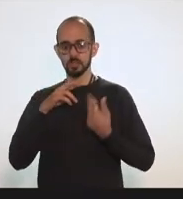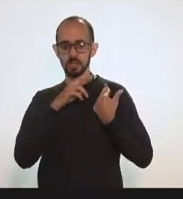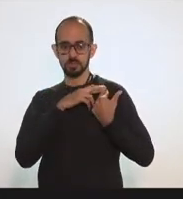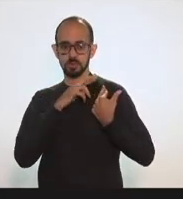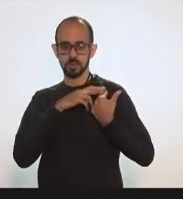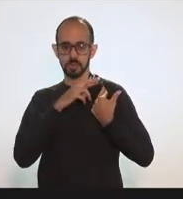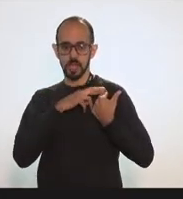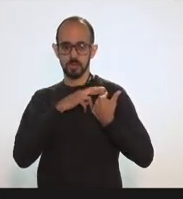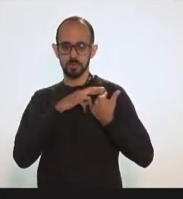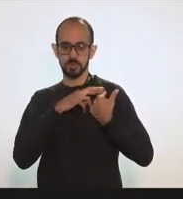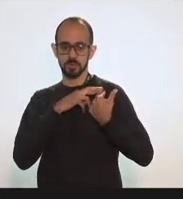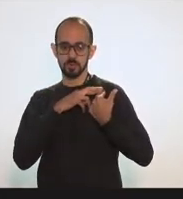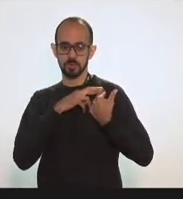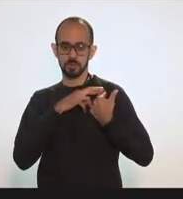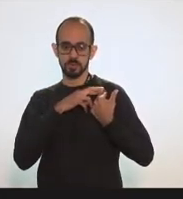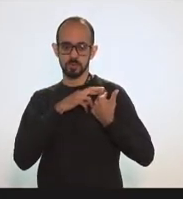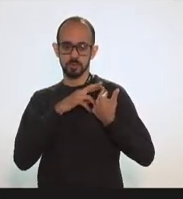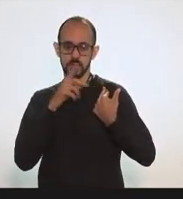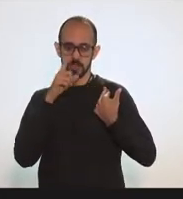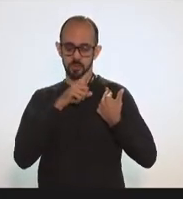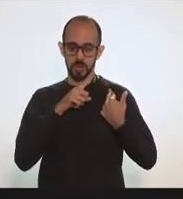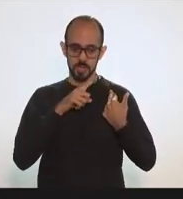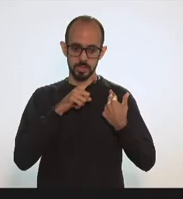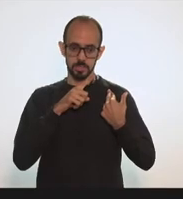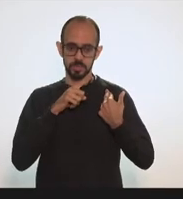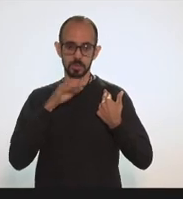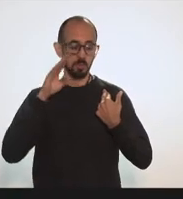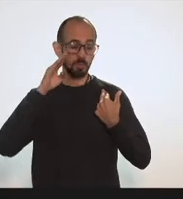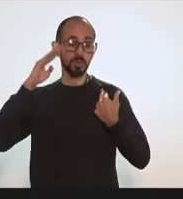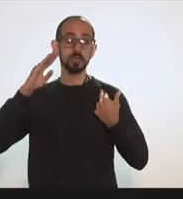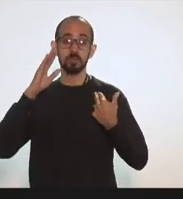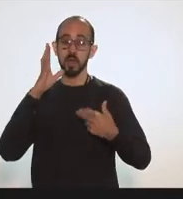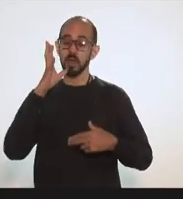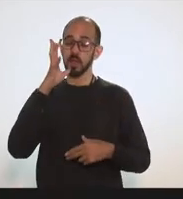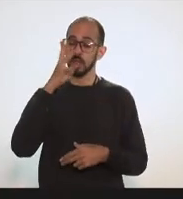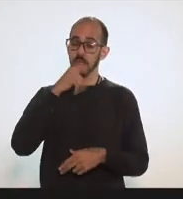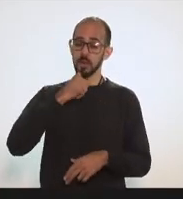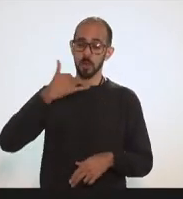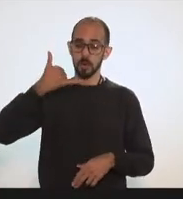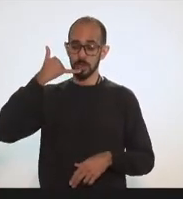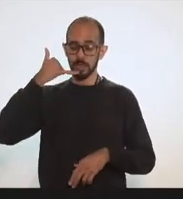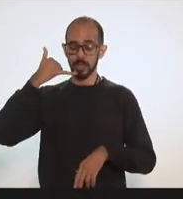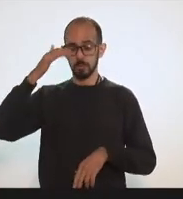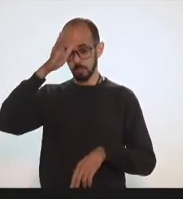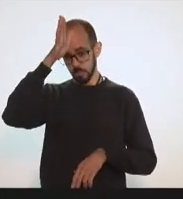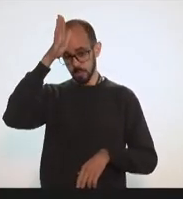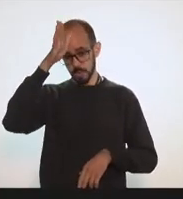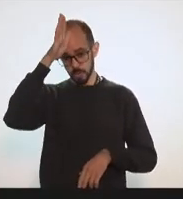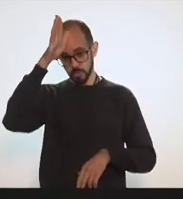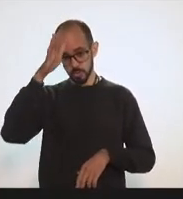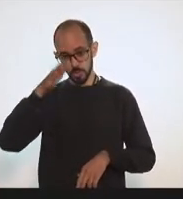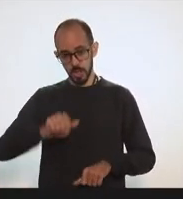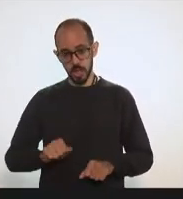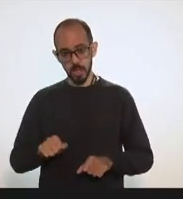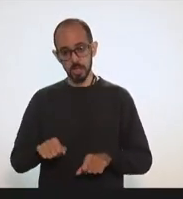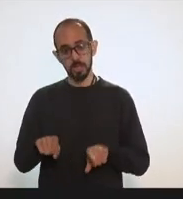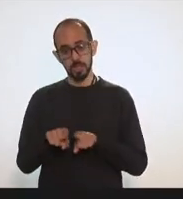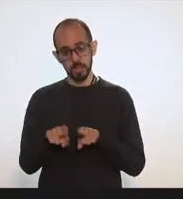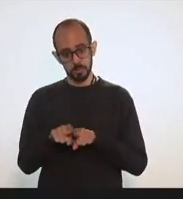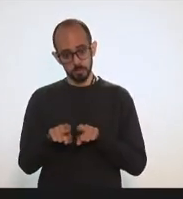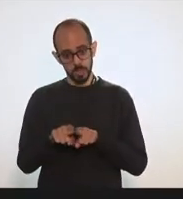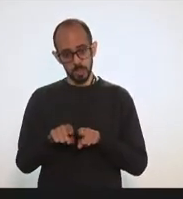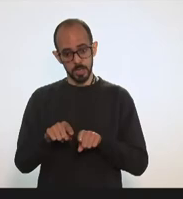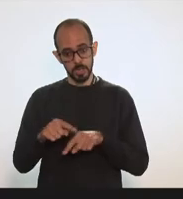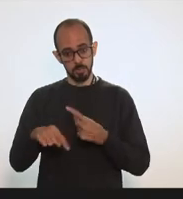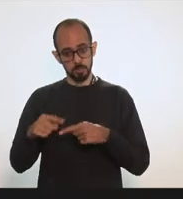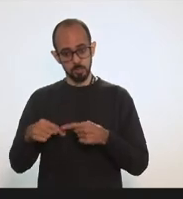a questão de pontuar aí a demora no acionamento, bem como, senhor presidente, já aproveitando, eu sei que vai ter a votação depois,